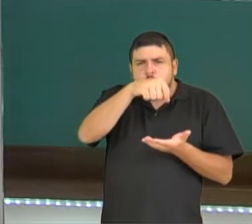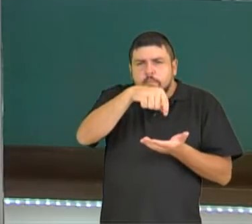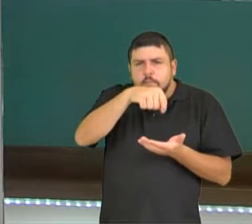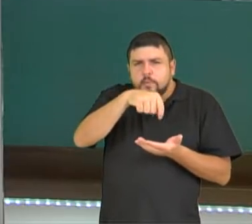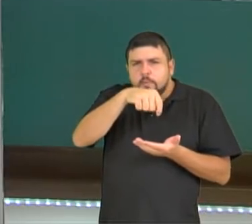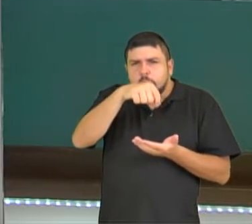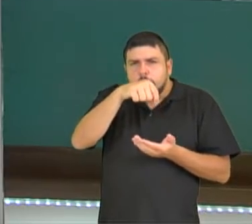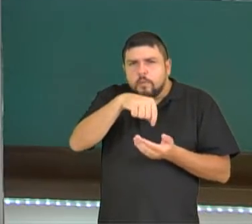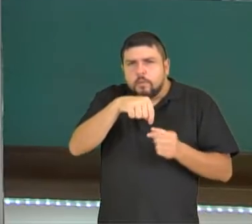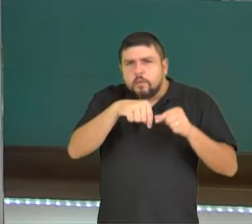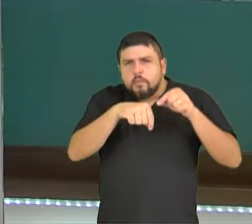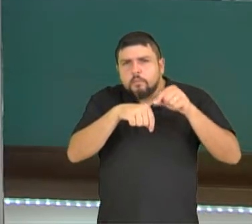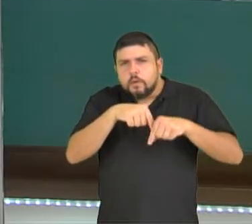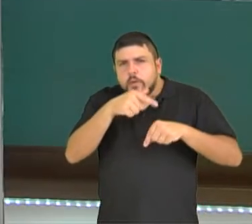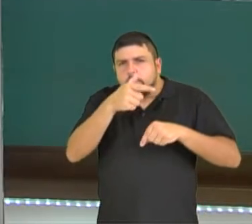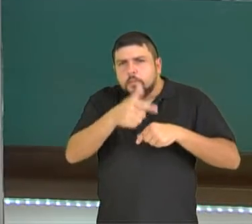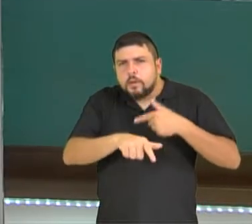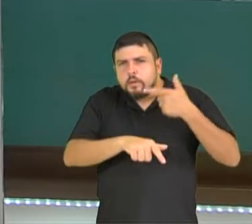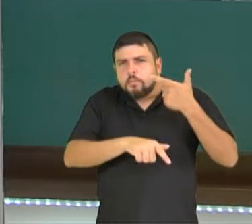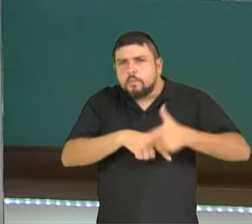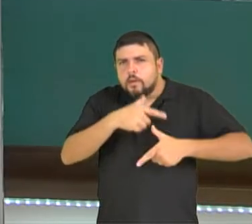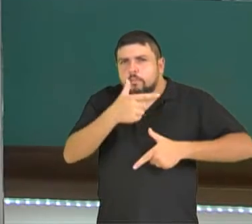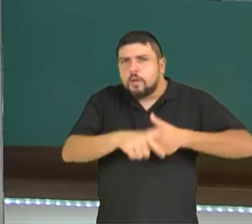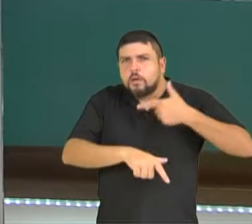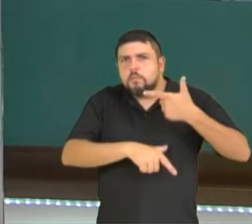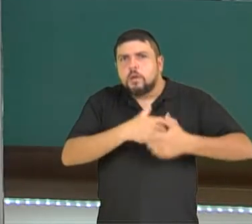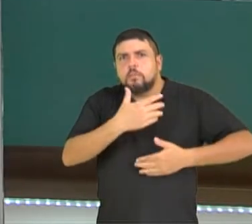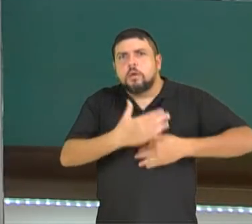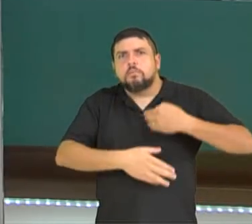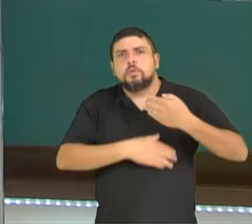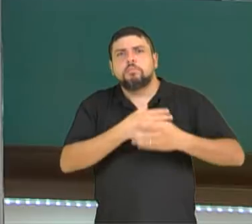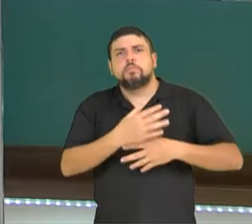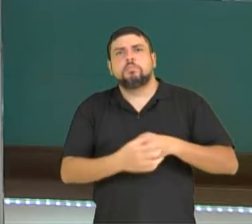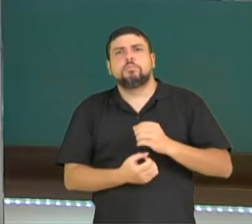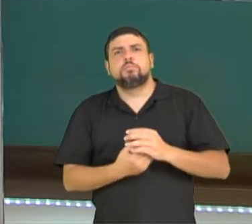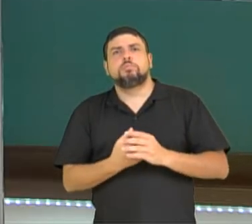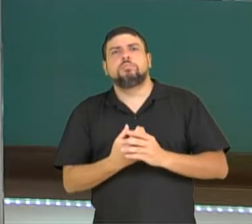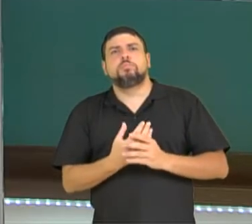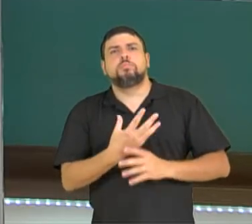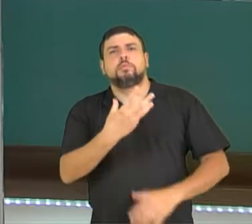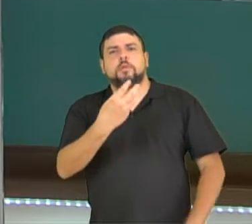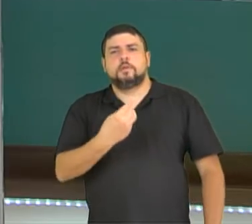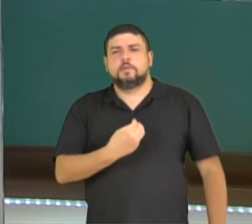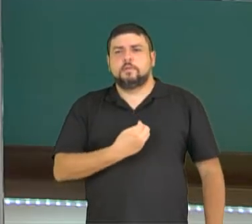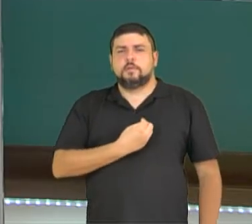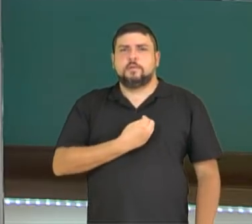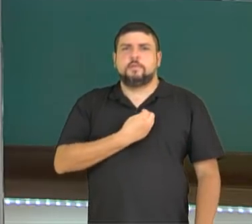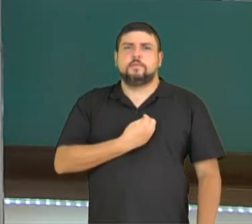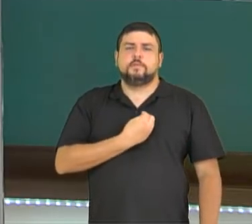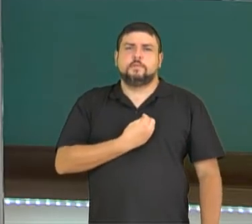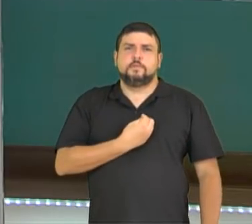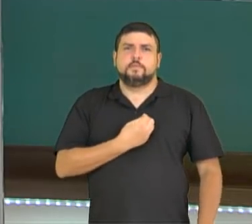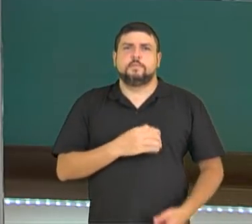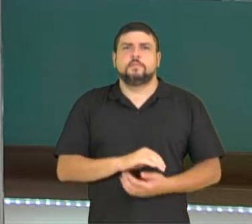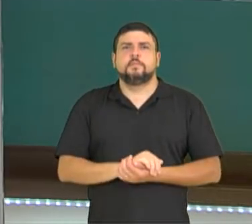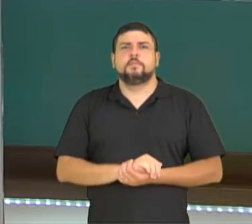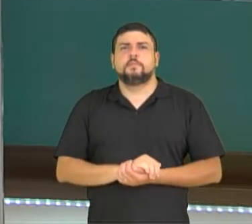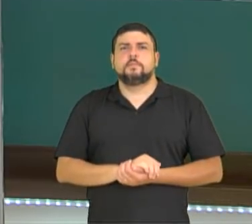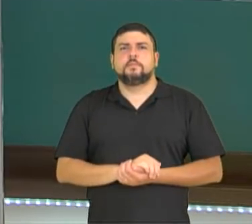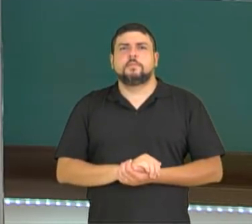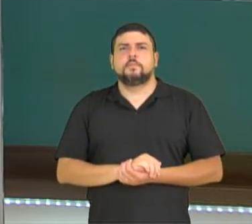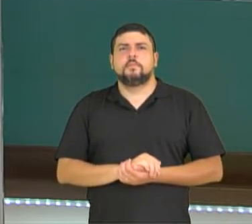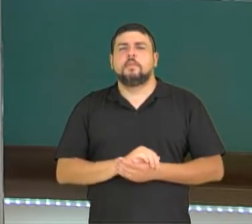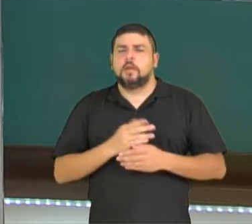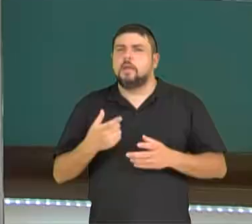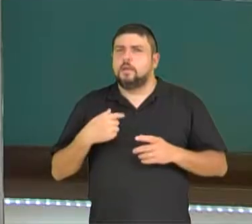a vida. Veja só, uma linguagem complementando a outra e ambas resultam num cartaz que traz